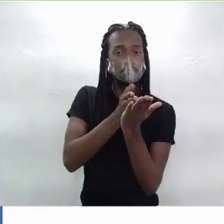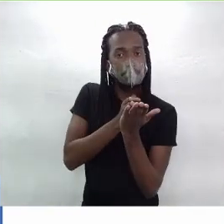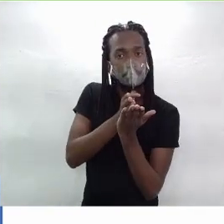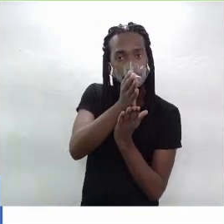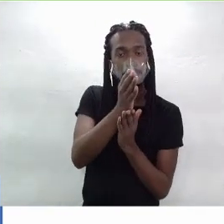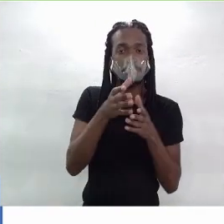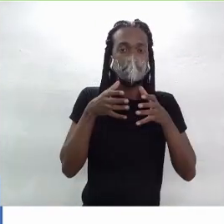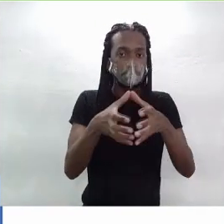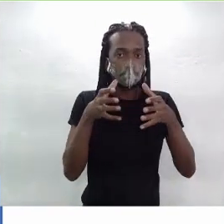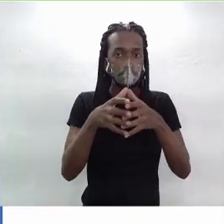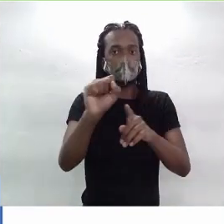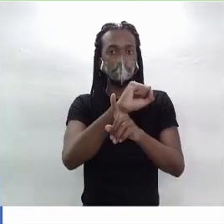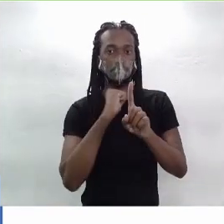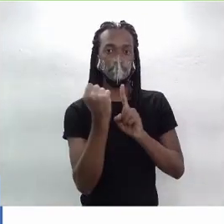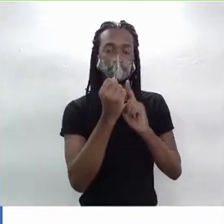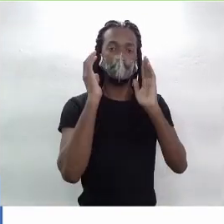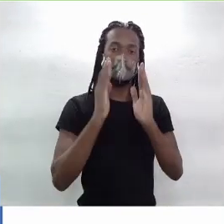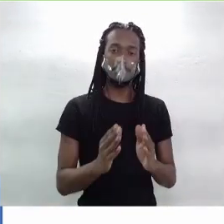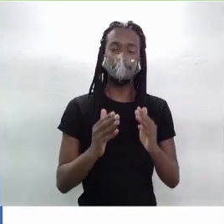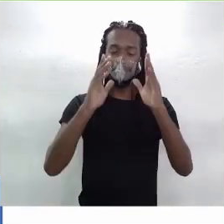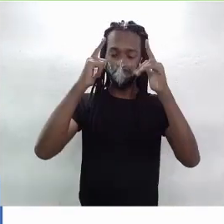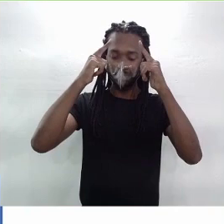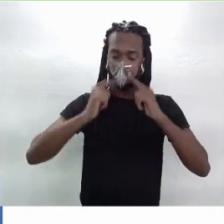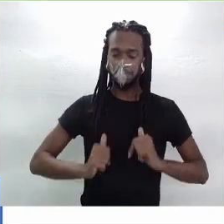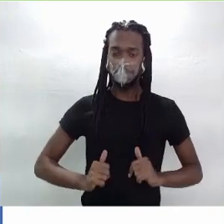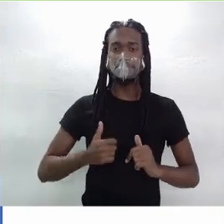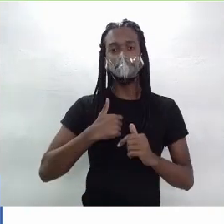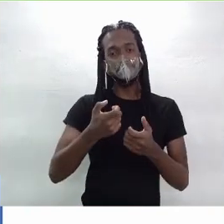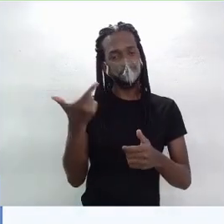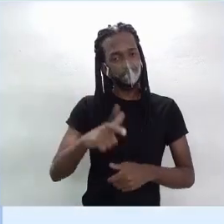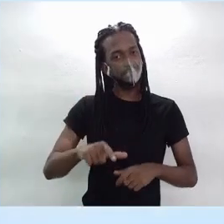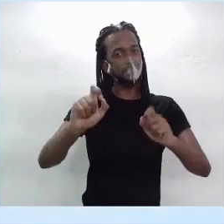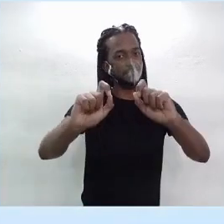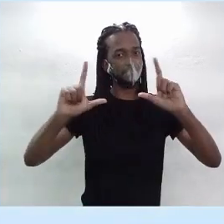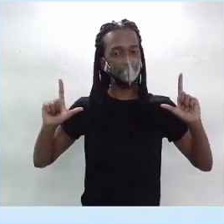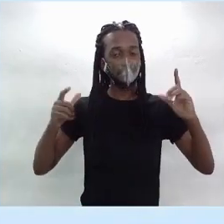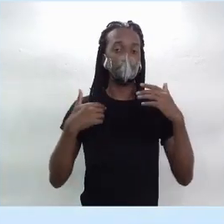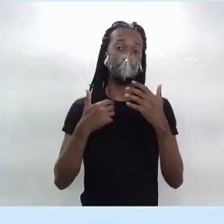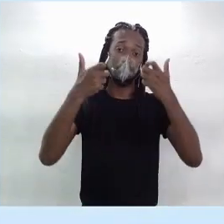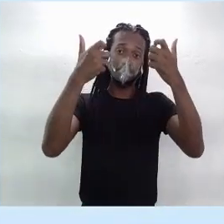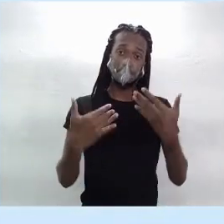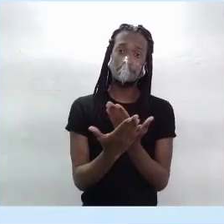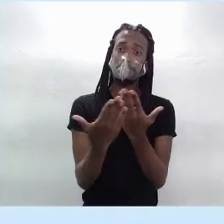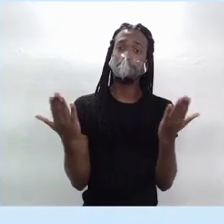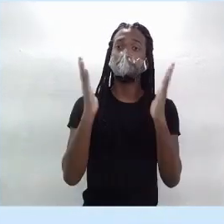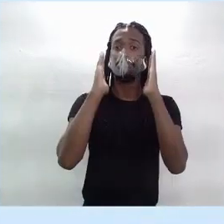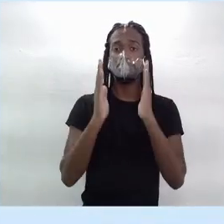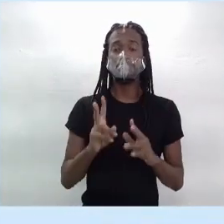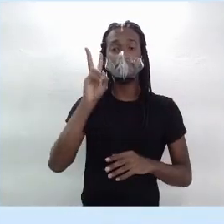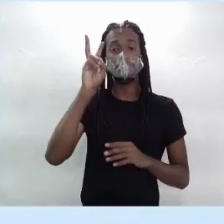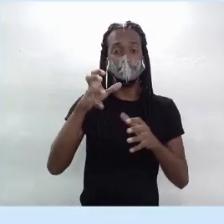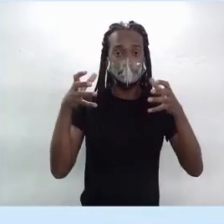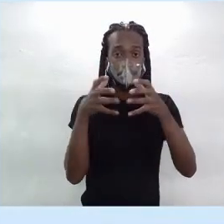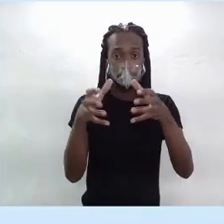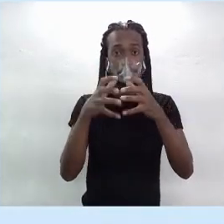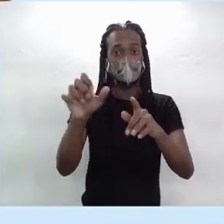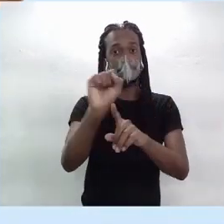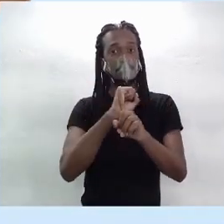convívio social pacífico. Cortando para mim, trago para vocês convívio